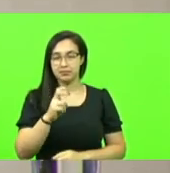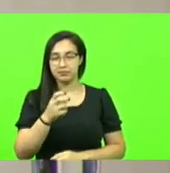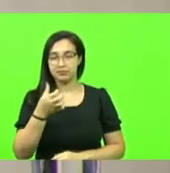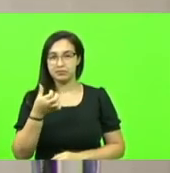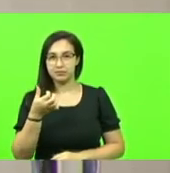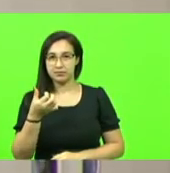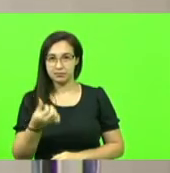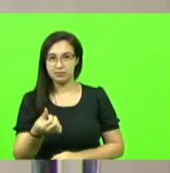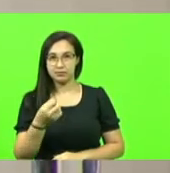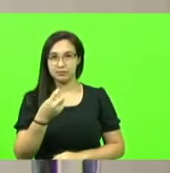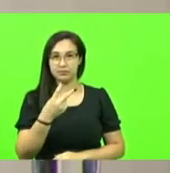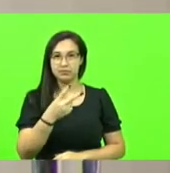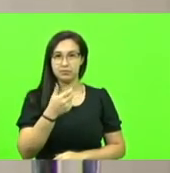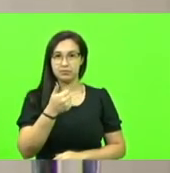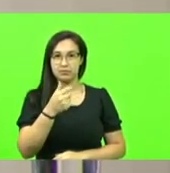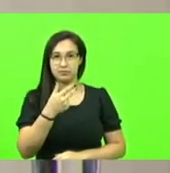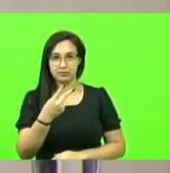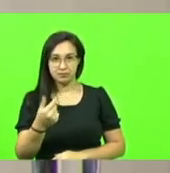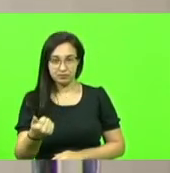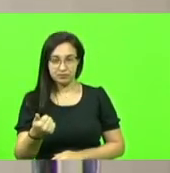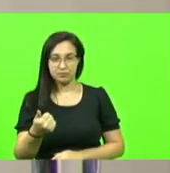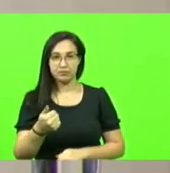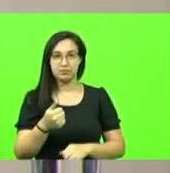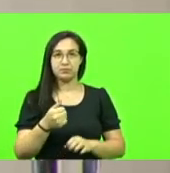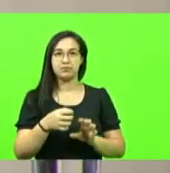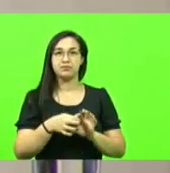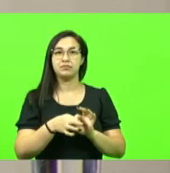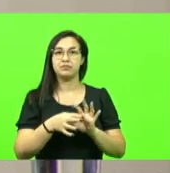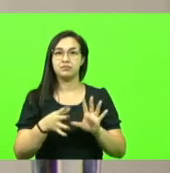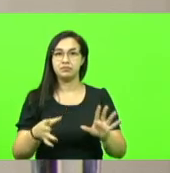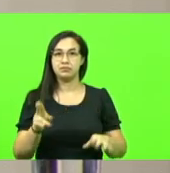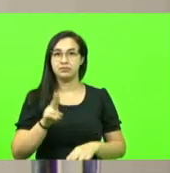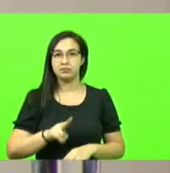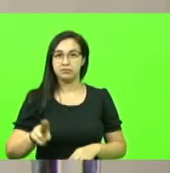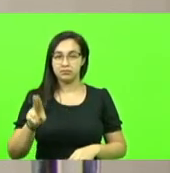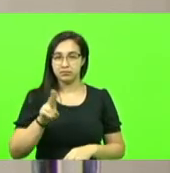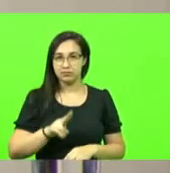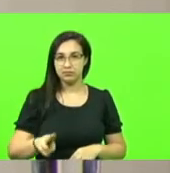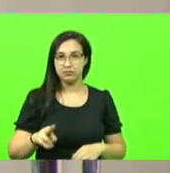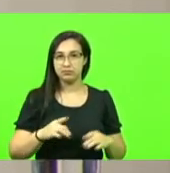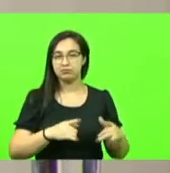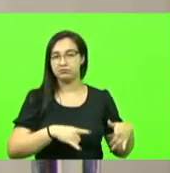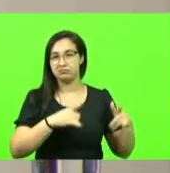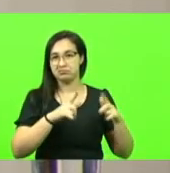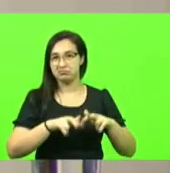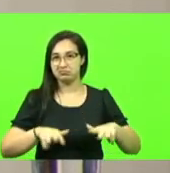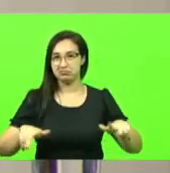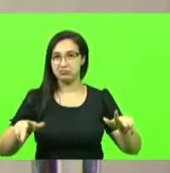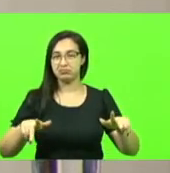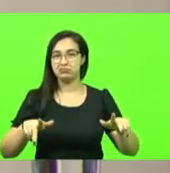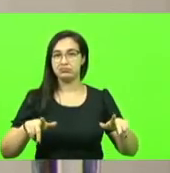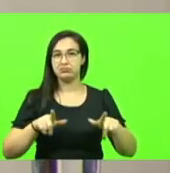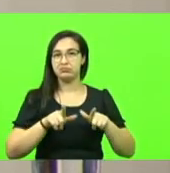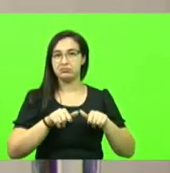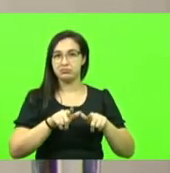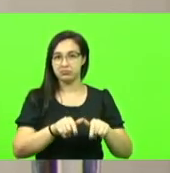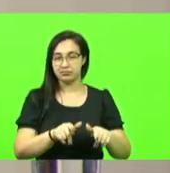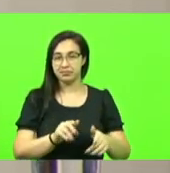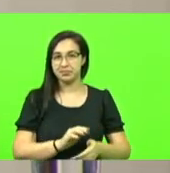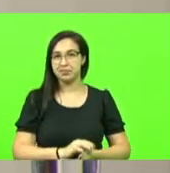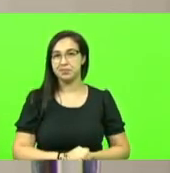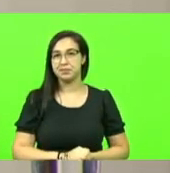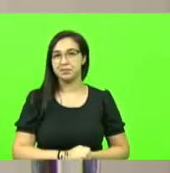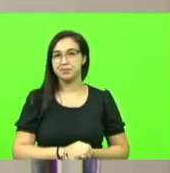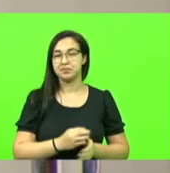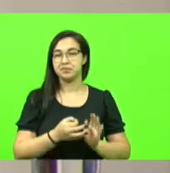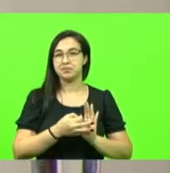356.4/2021, autor Governo do Estado, autoriza a concessão de uso de imóvel no município de Laguna, com pareceres favoráveis das comissões de Constituição e